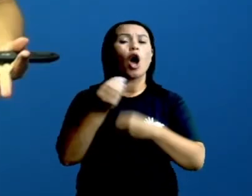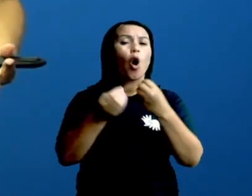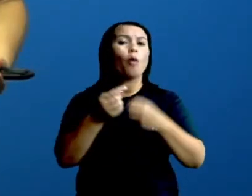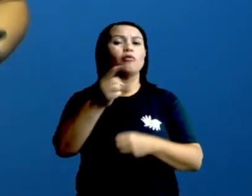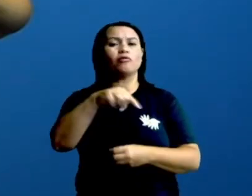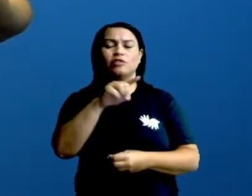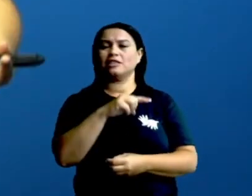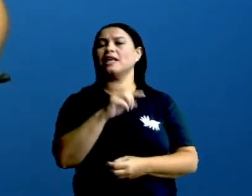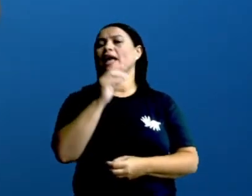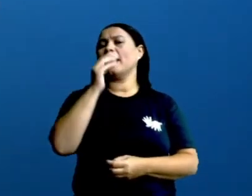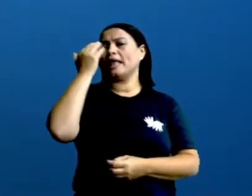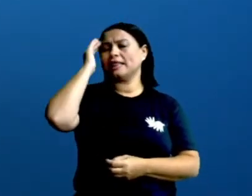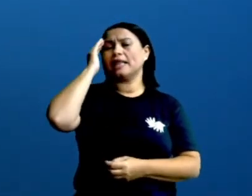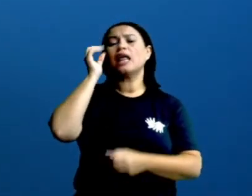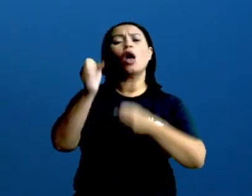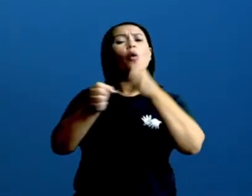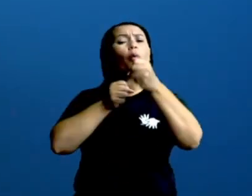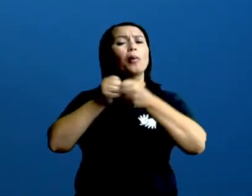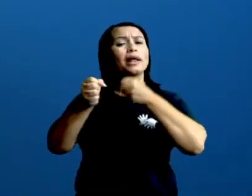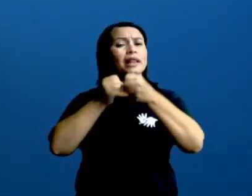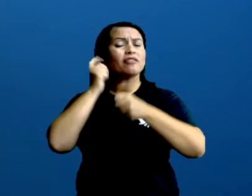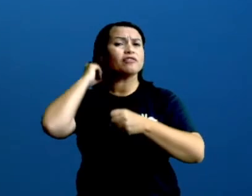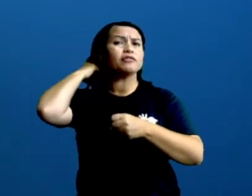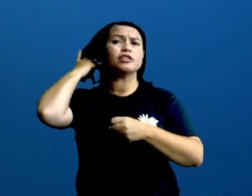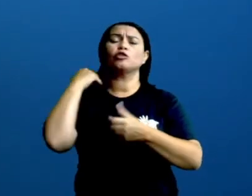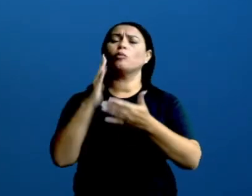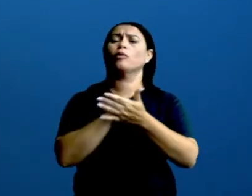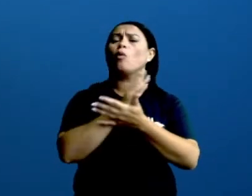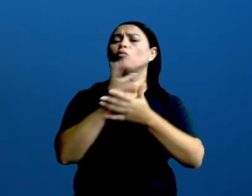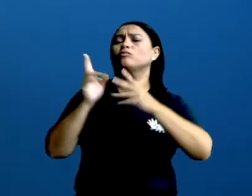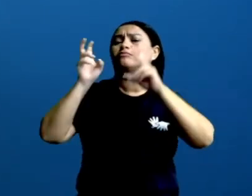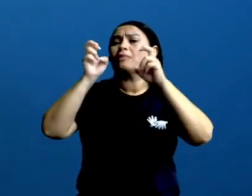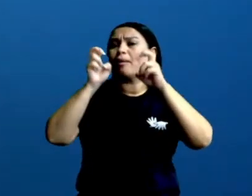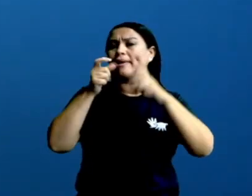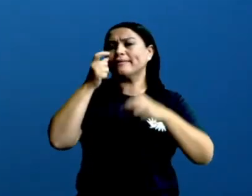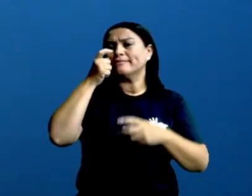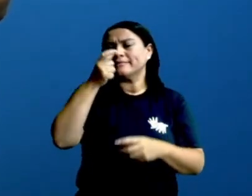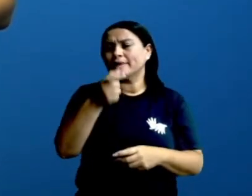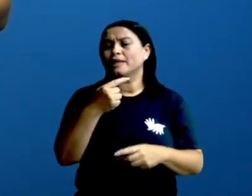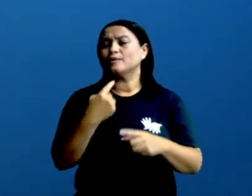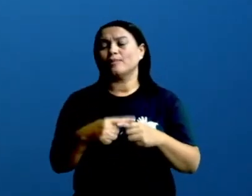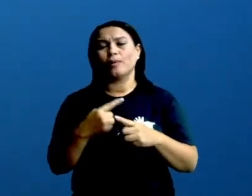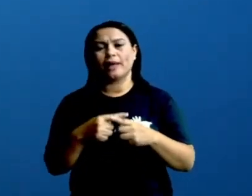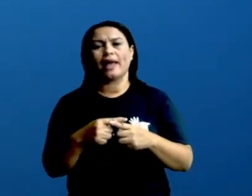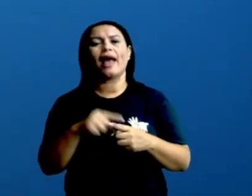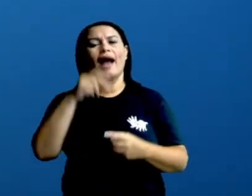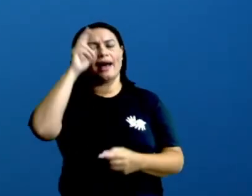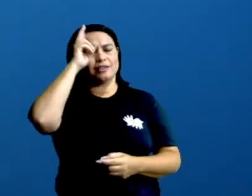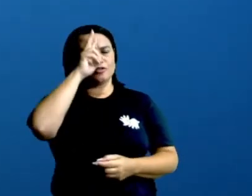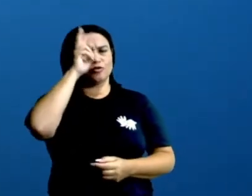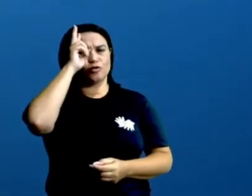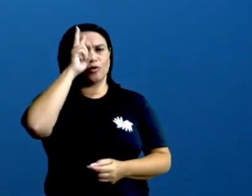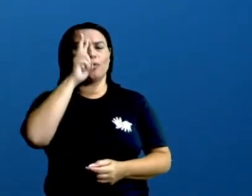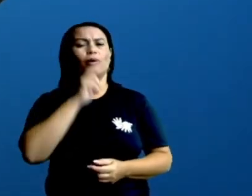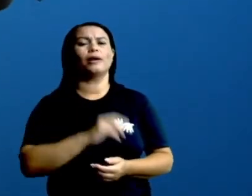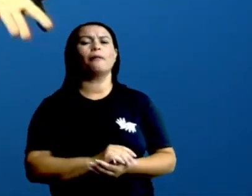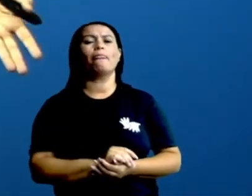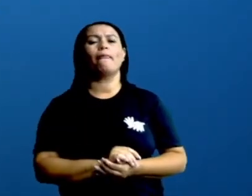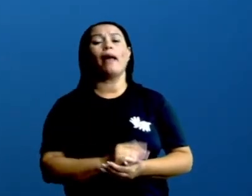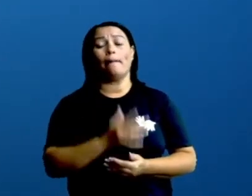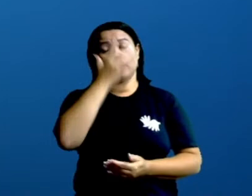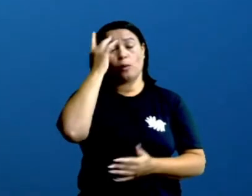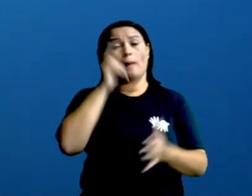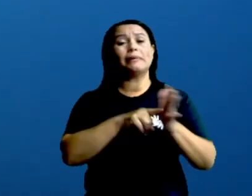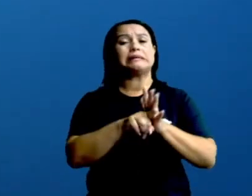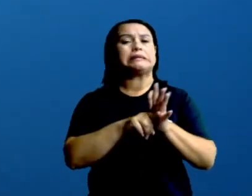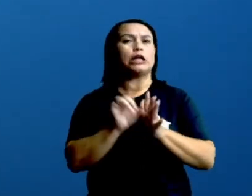prática você uma entrevista, né, sobre algum assunto que te interesse, porque a história, o pesquisador